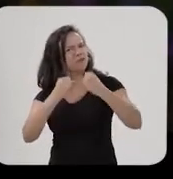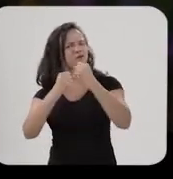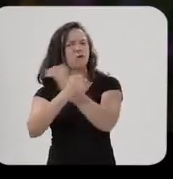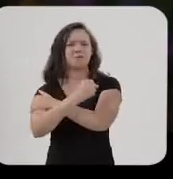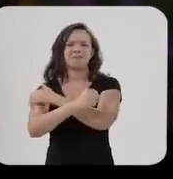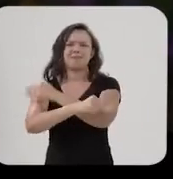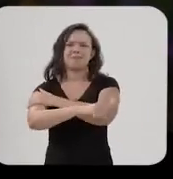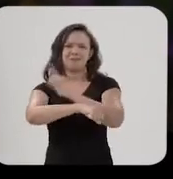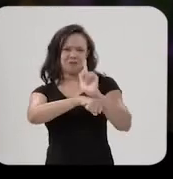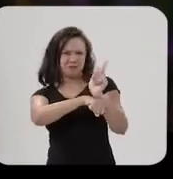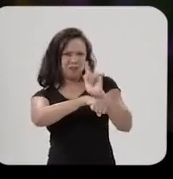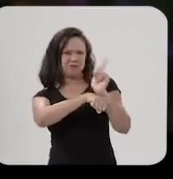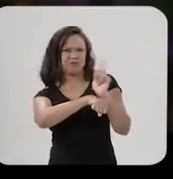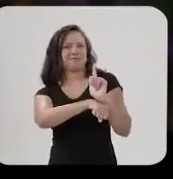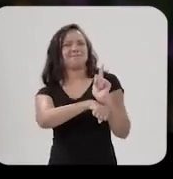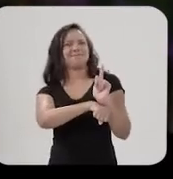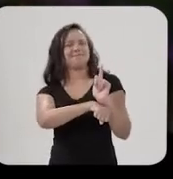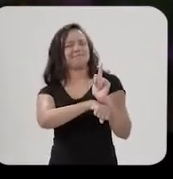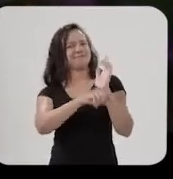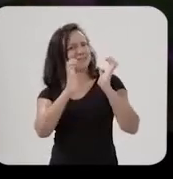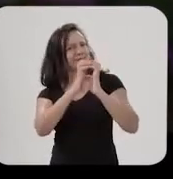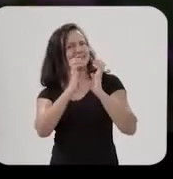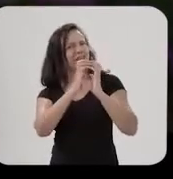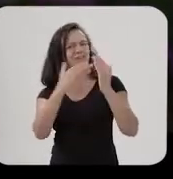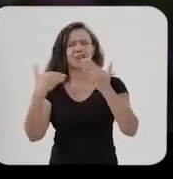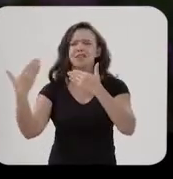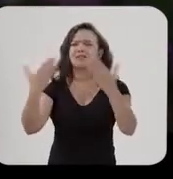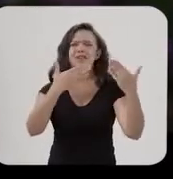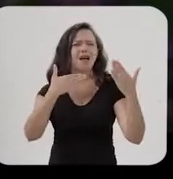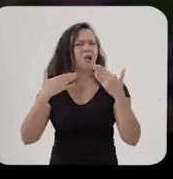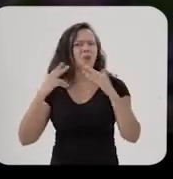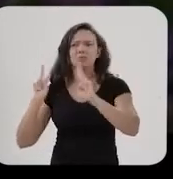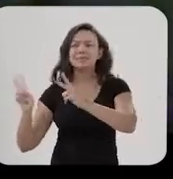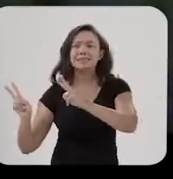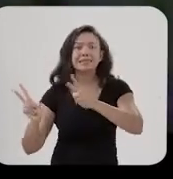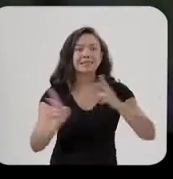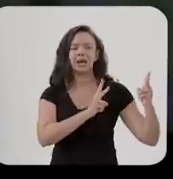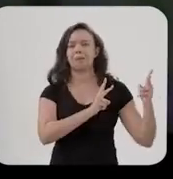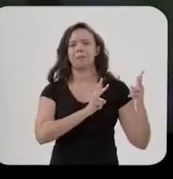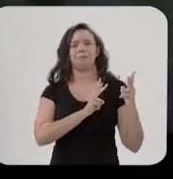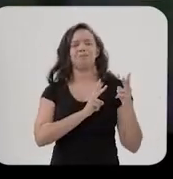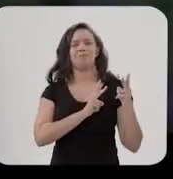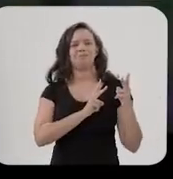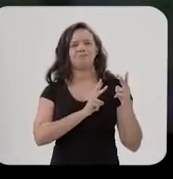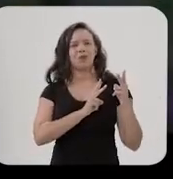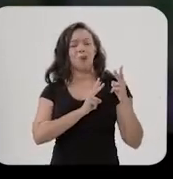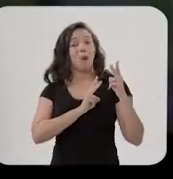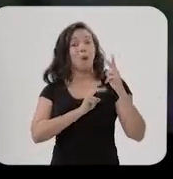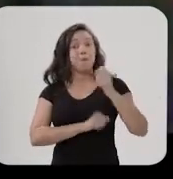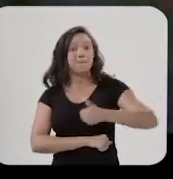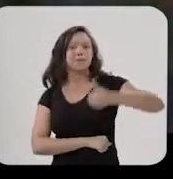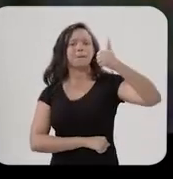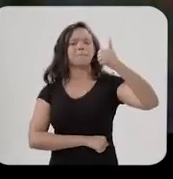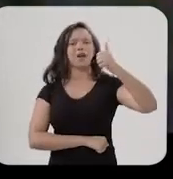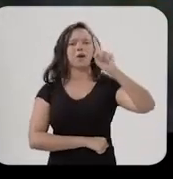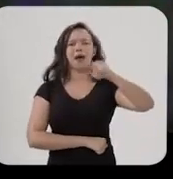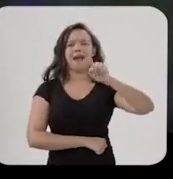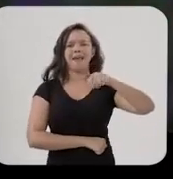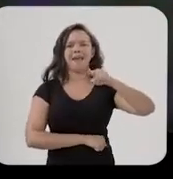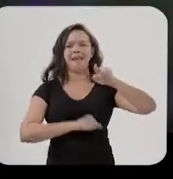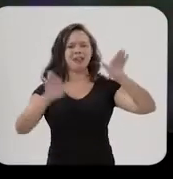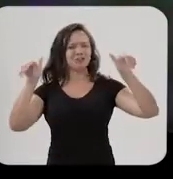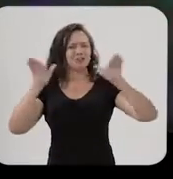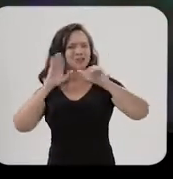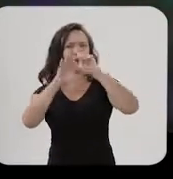cultura no município, que a gente possa fortalecer o diálogo de maneira contínua. O primeiro ato a ser feito vai ser o Chama Cultura.